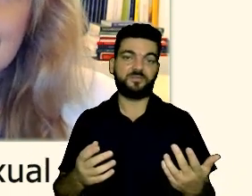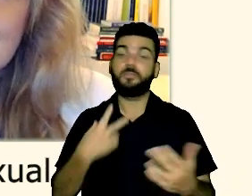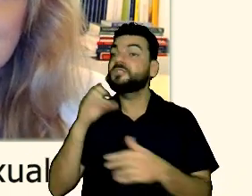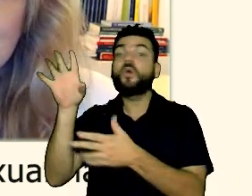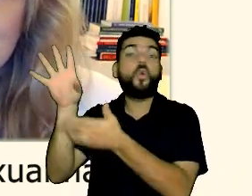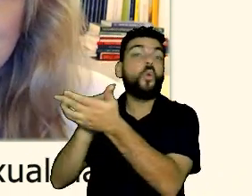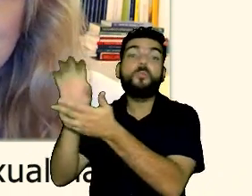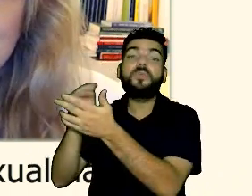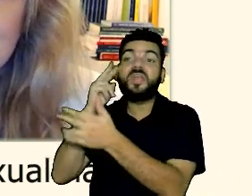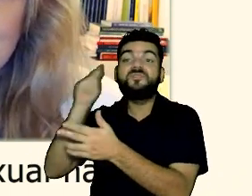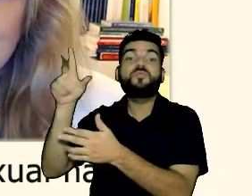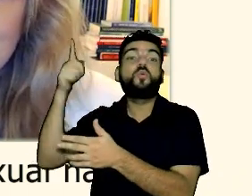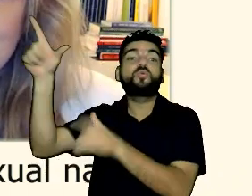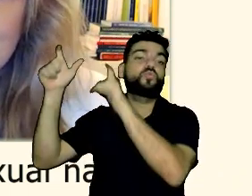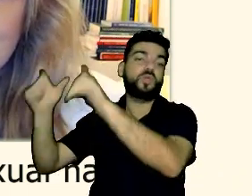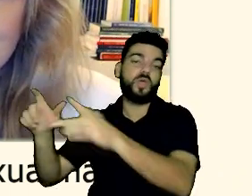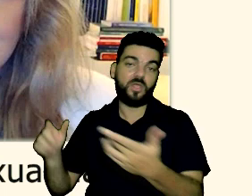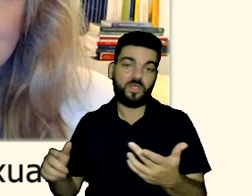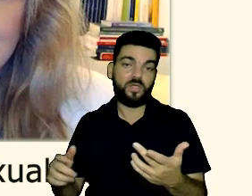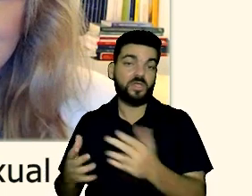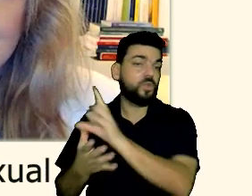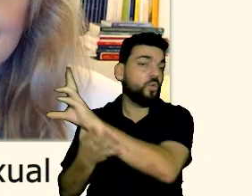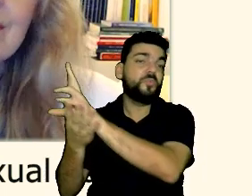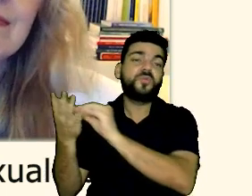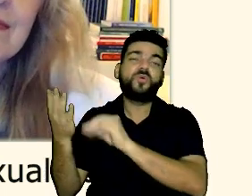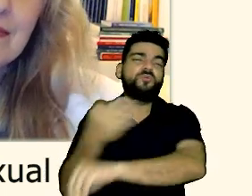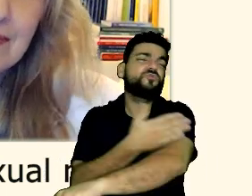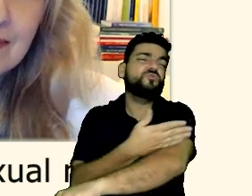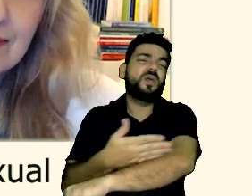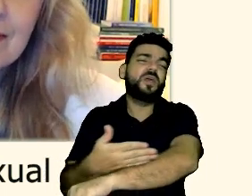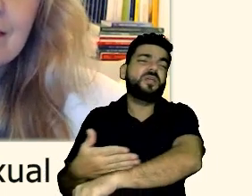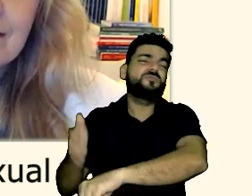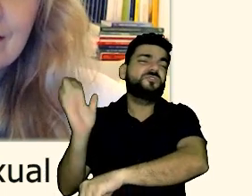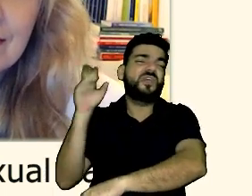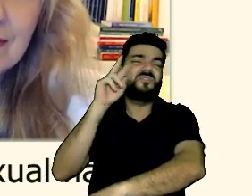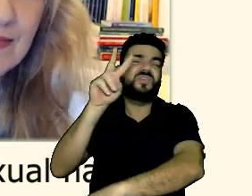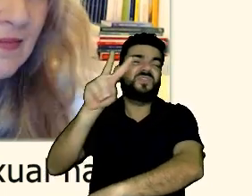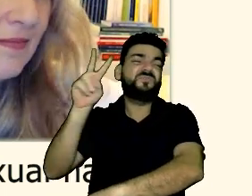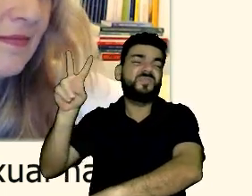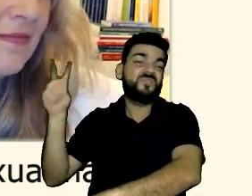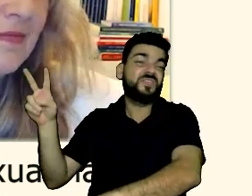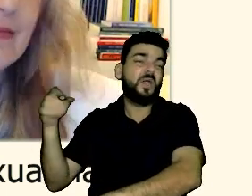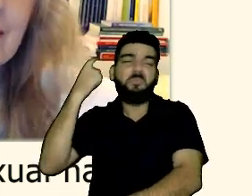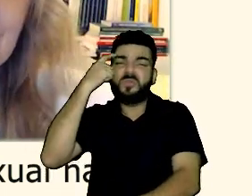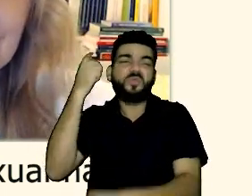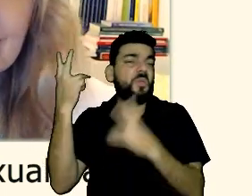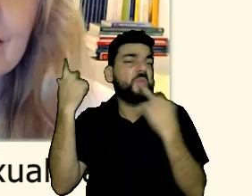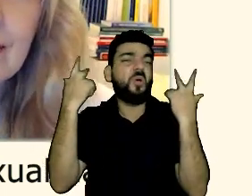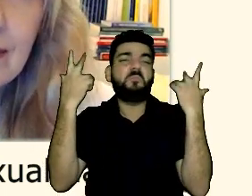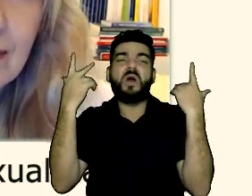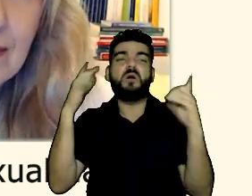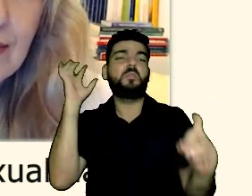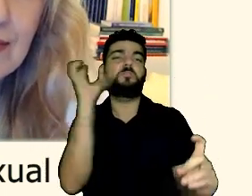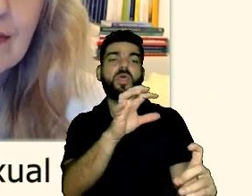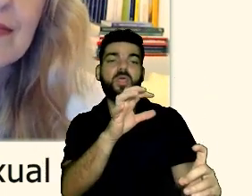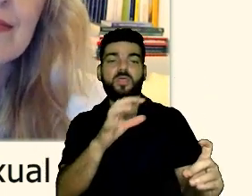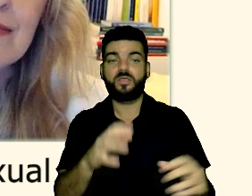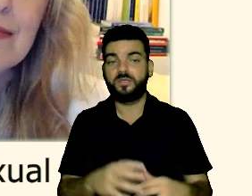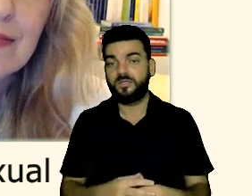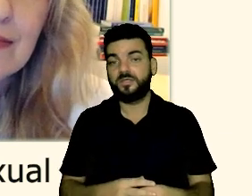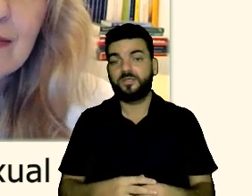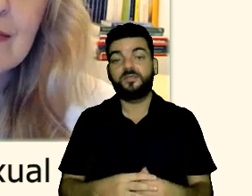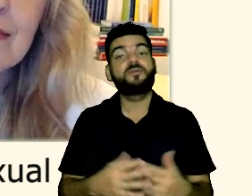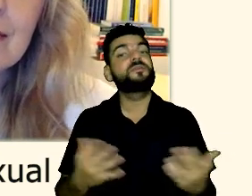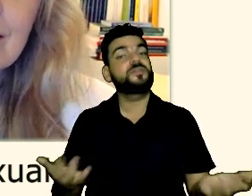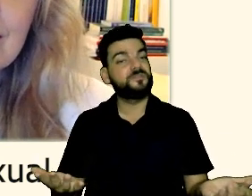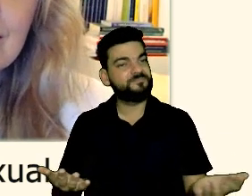comissão, pessoas que não têm consciência que estão praticando situações de assédio, porque estão reproduzindo práticas com as quais